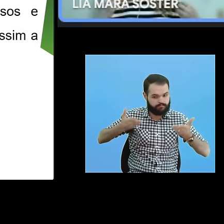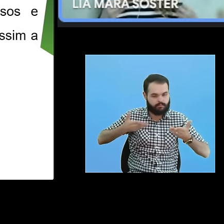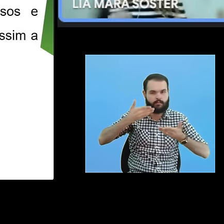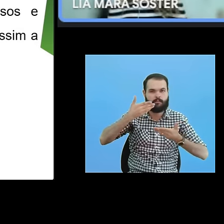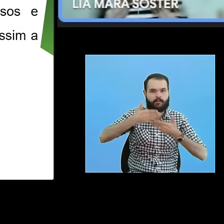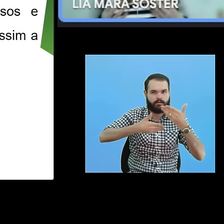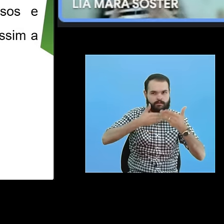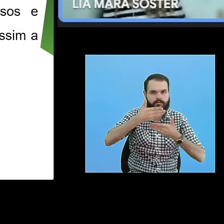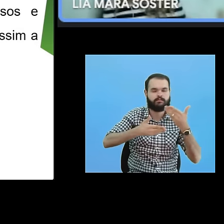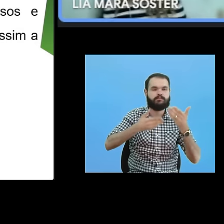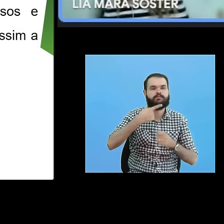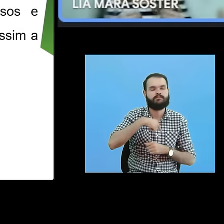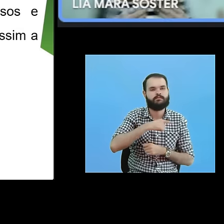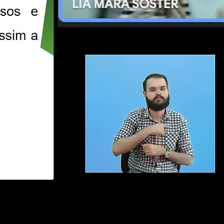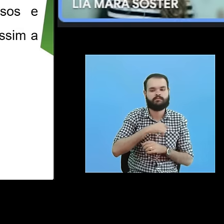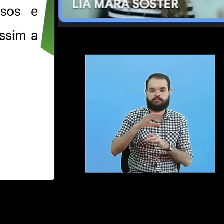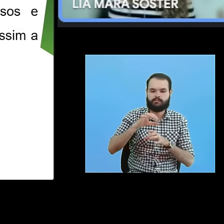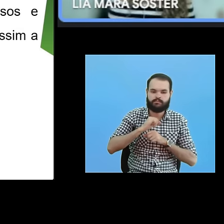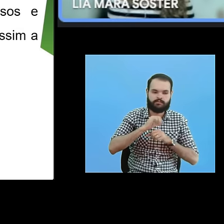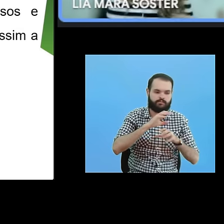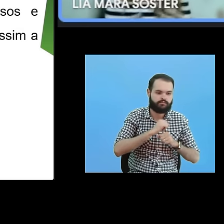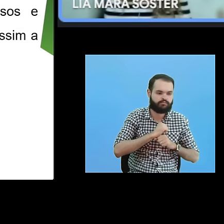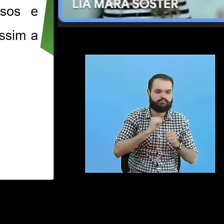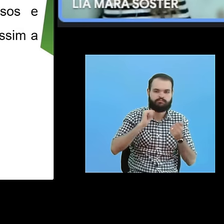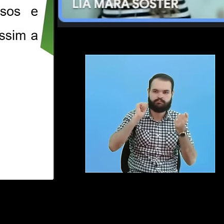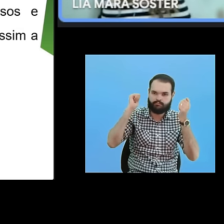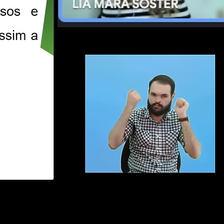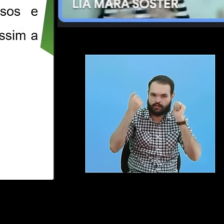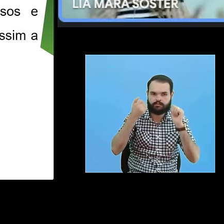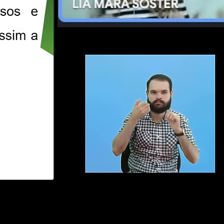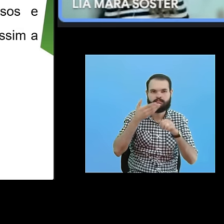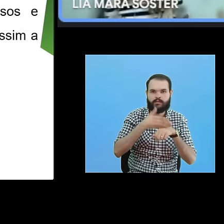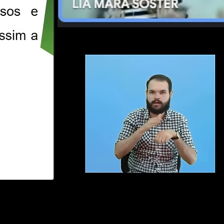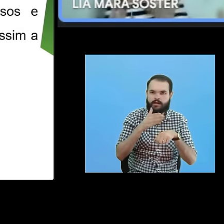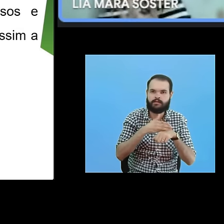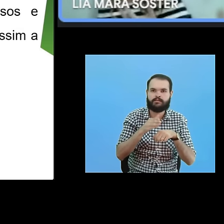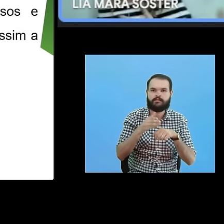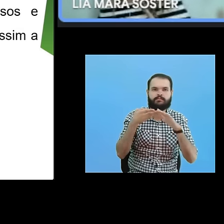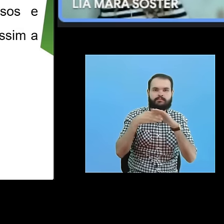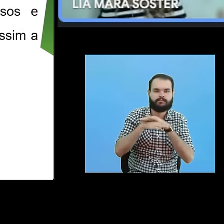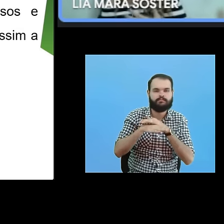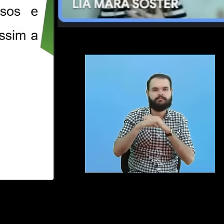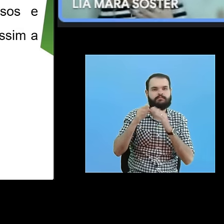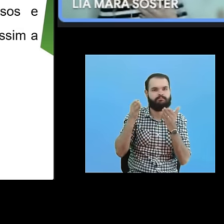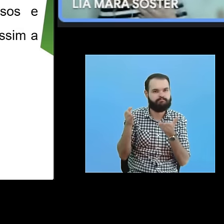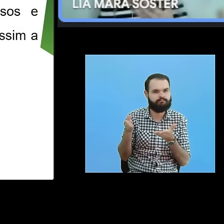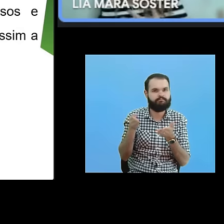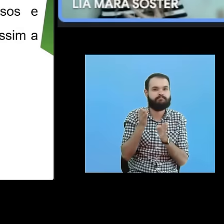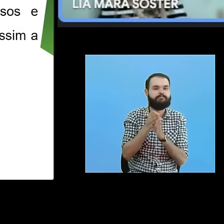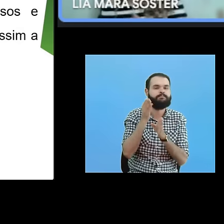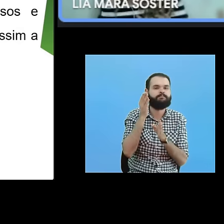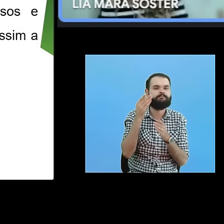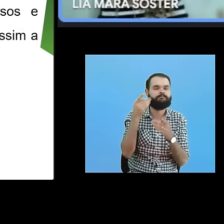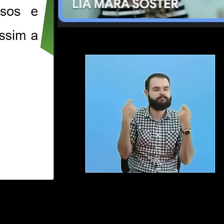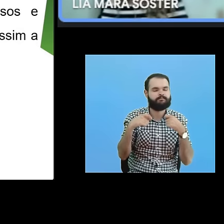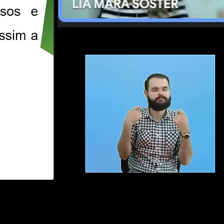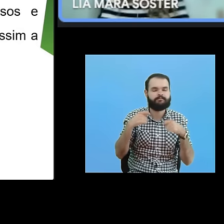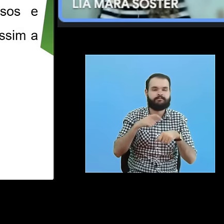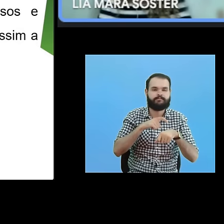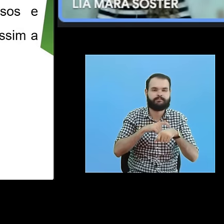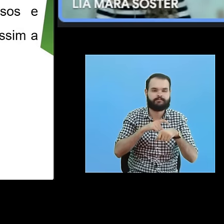vamos assimilando os usos, os costumes, as práticas, e para isso a gente depende de um determinado tempo,